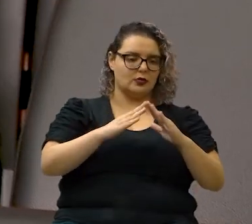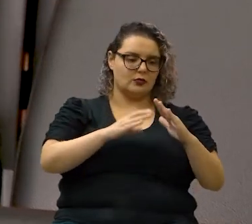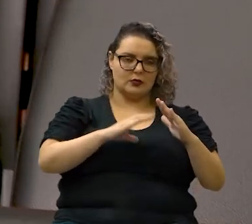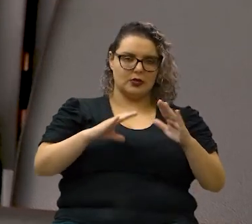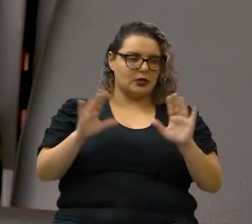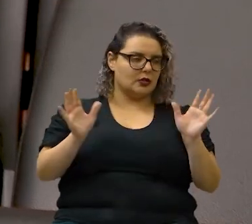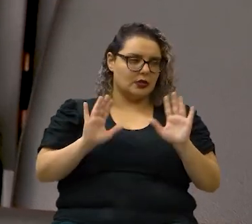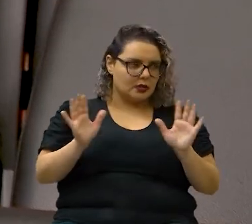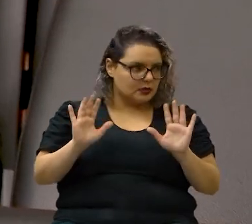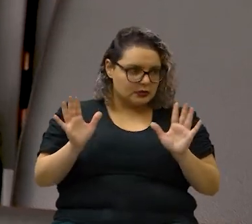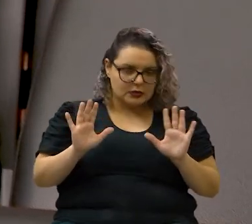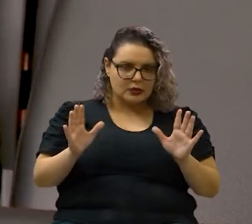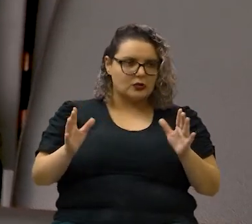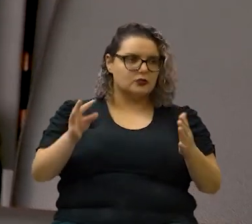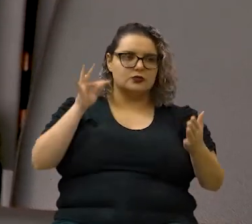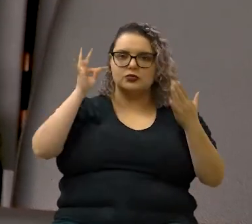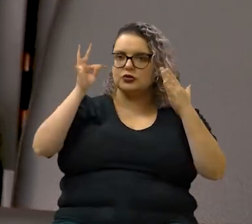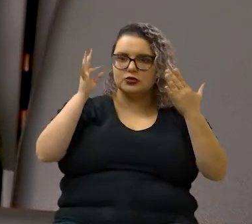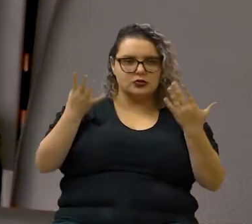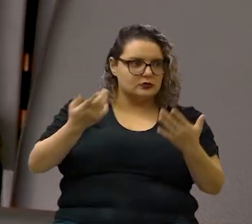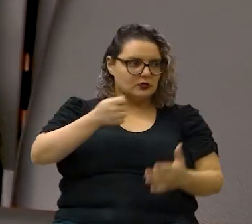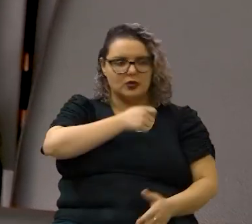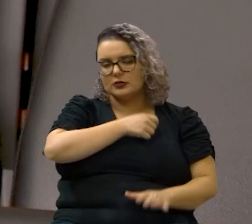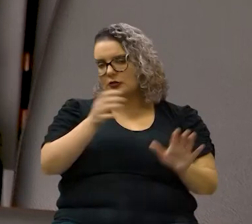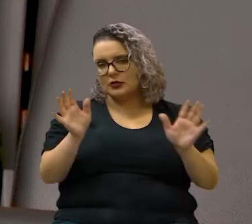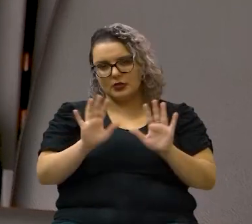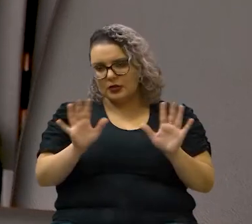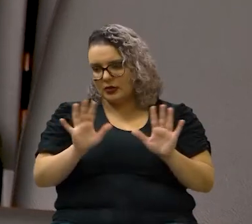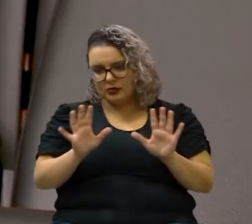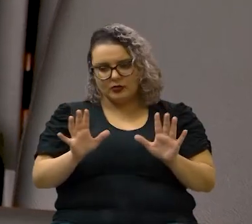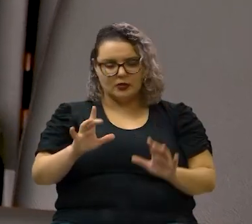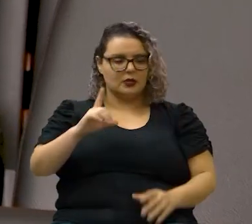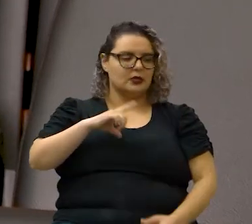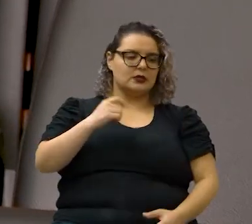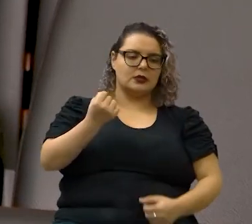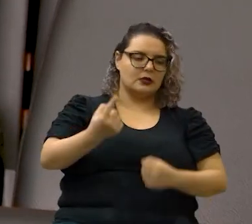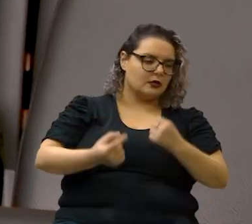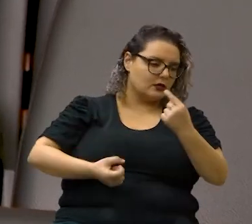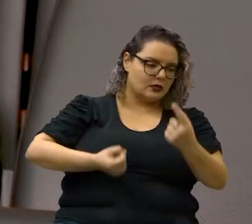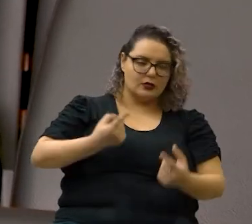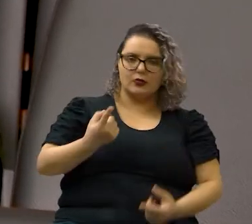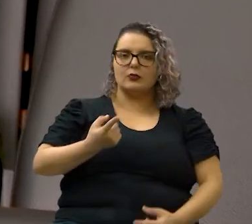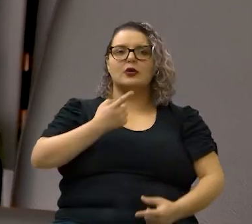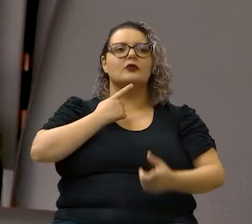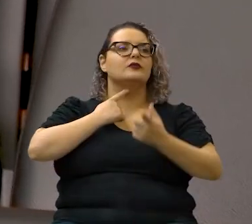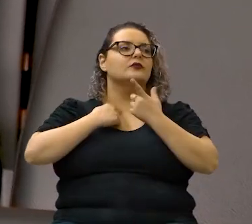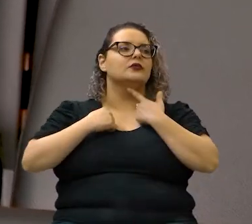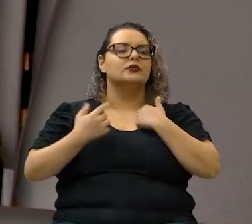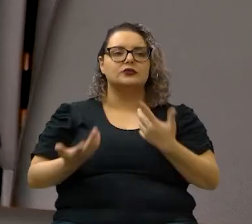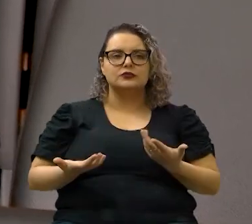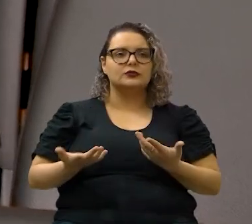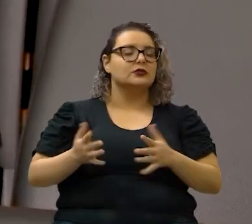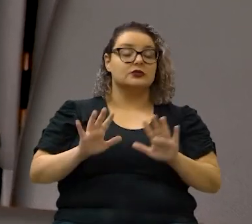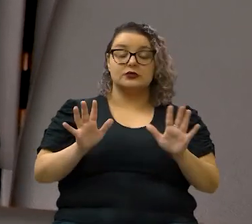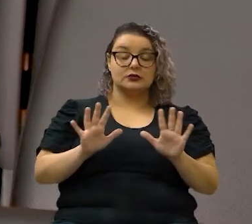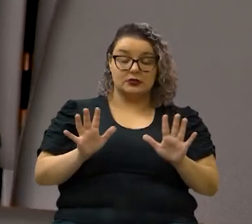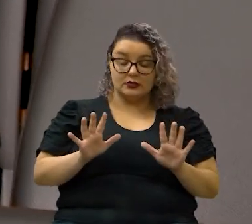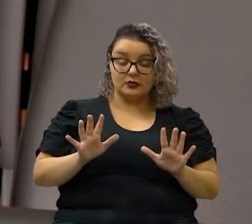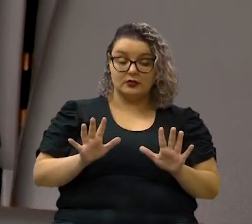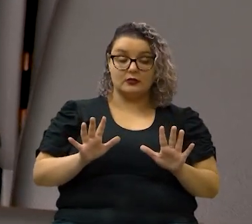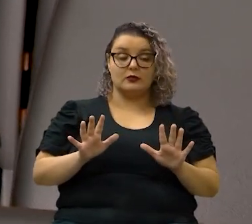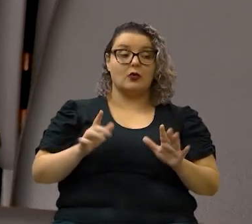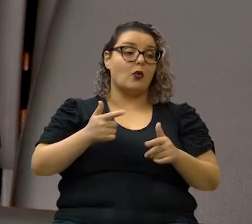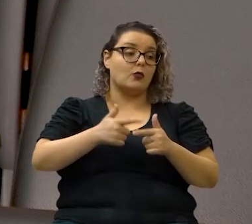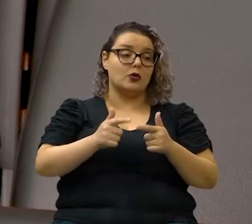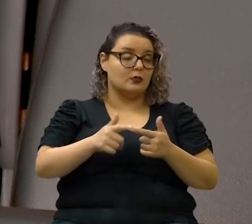numa clínica de terapia entre os alunos que possuem alguma necessidade para isso,